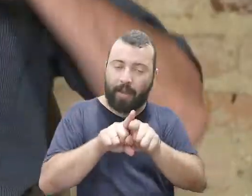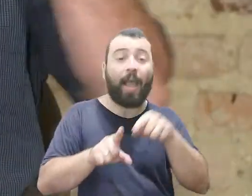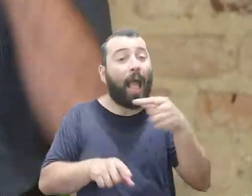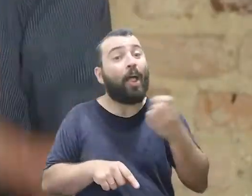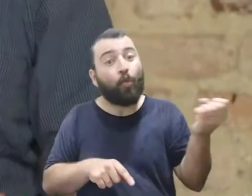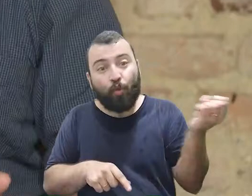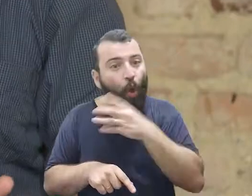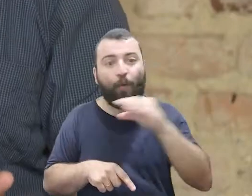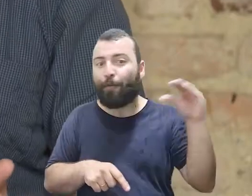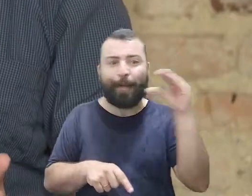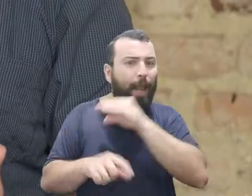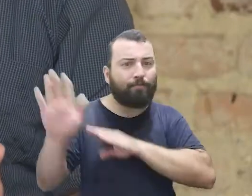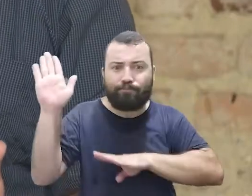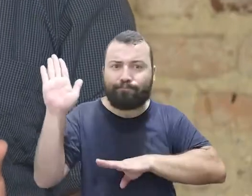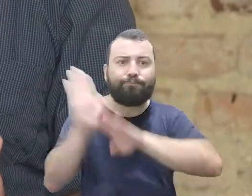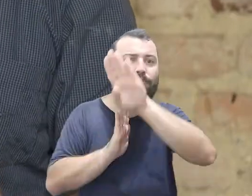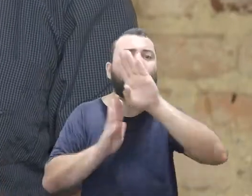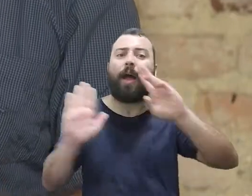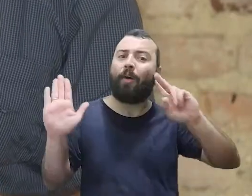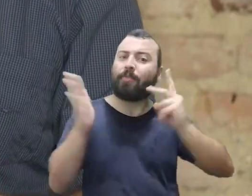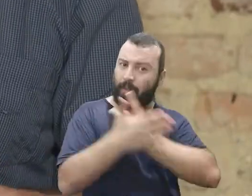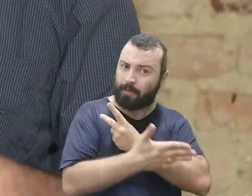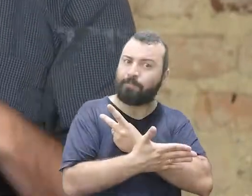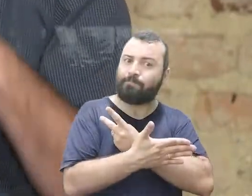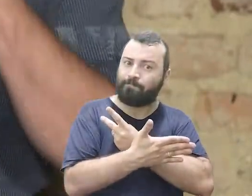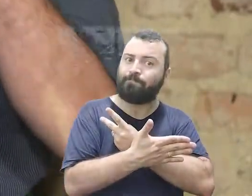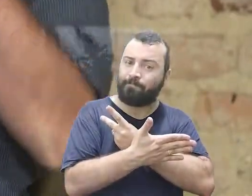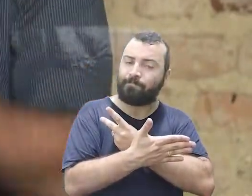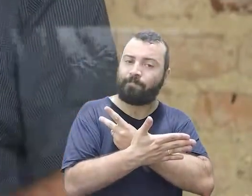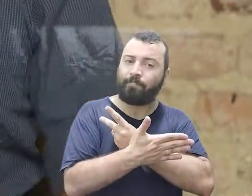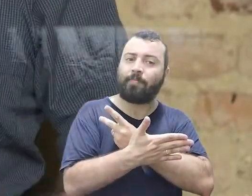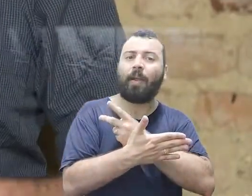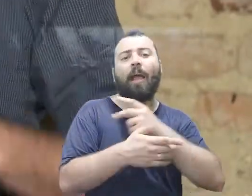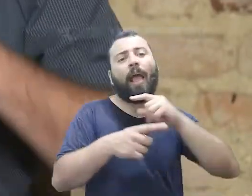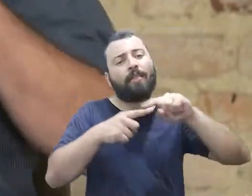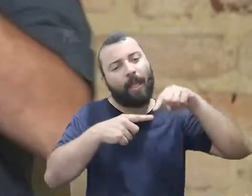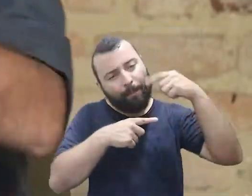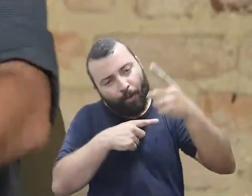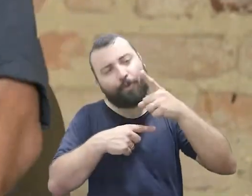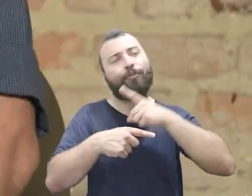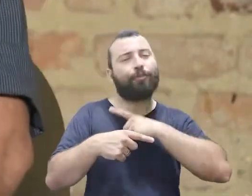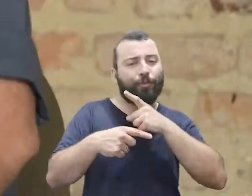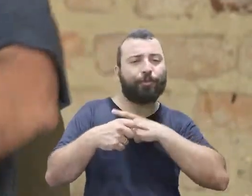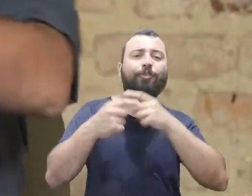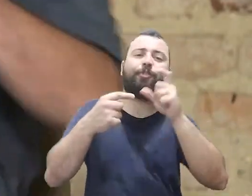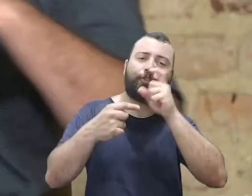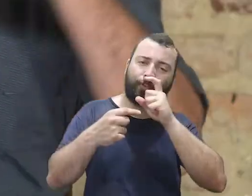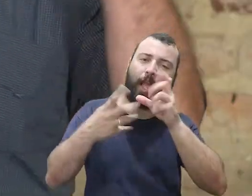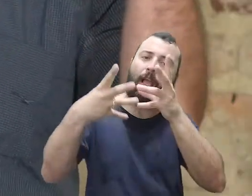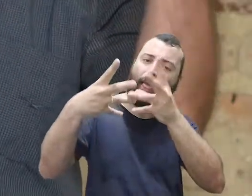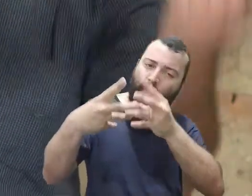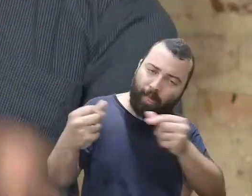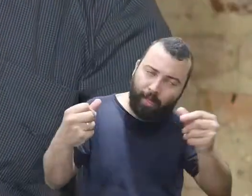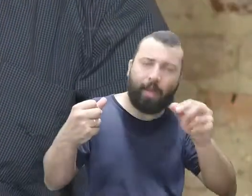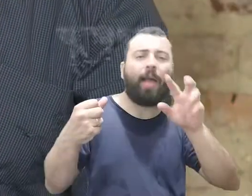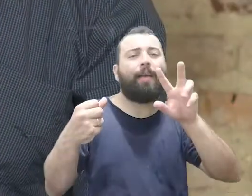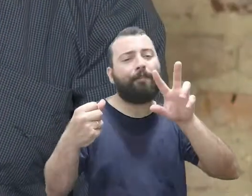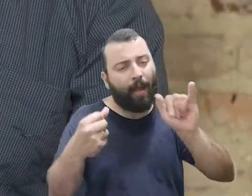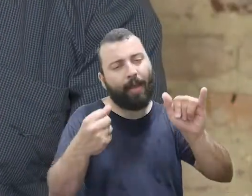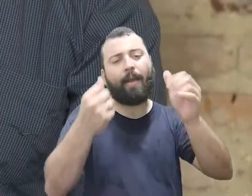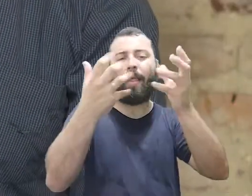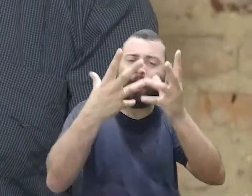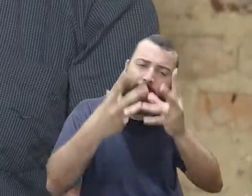e um novo aquecimento ocorre, levando depois a uma fase de degelo, que vai levar depois